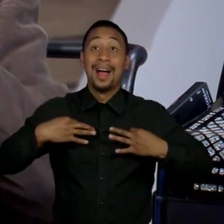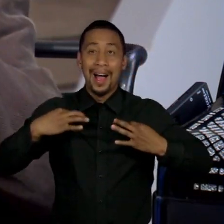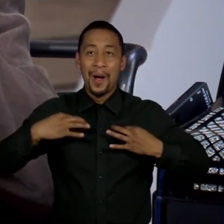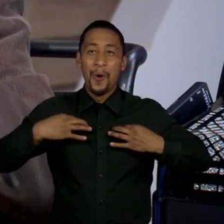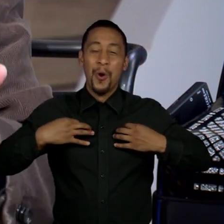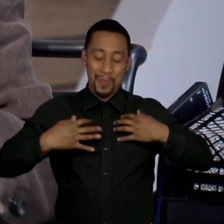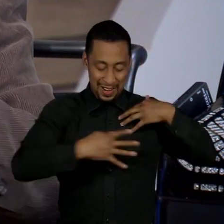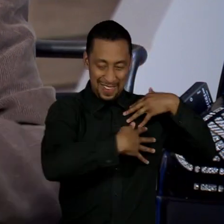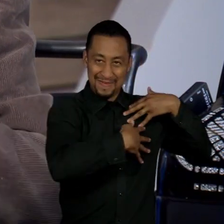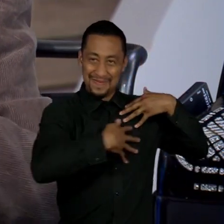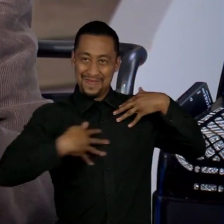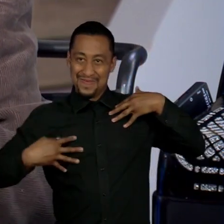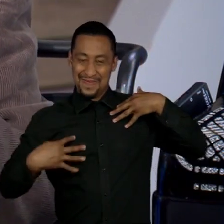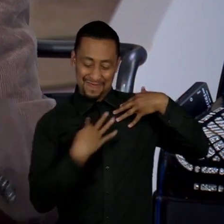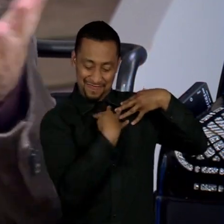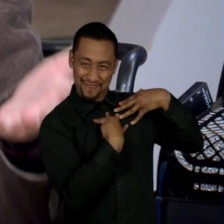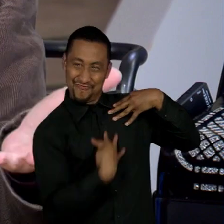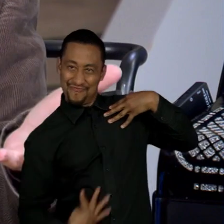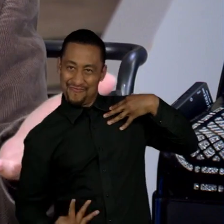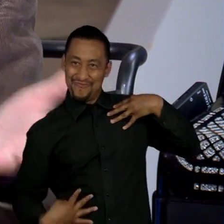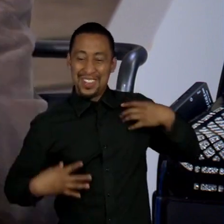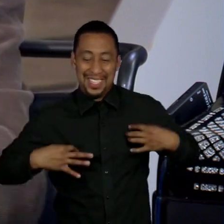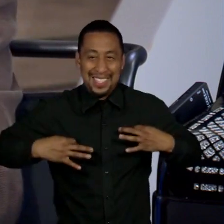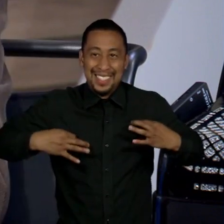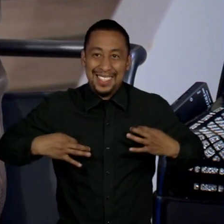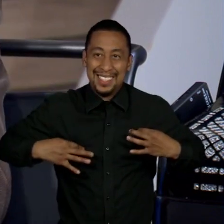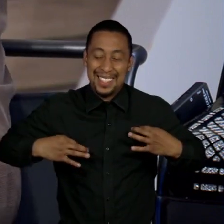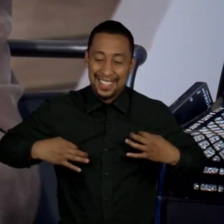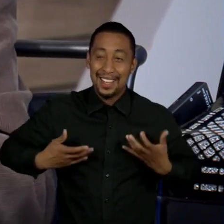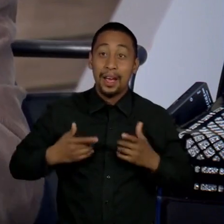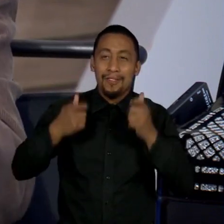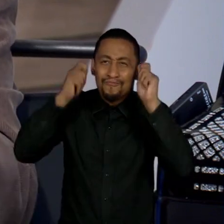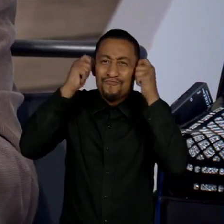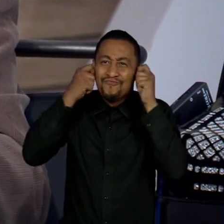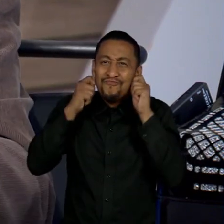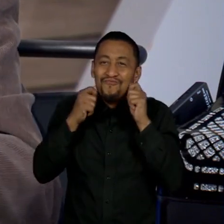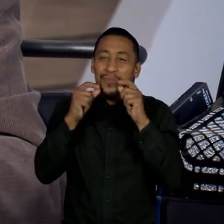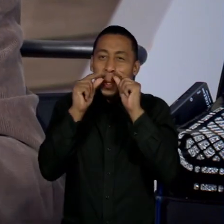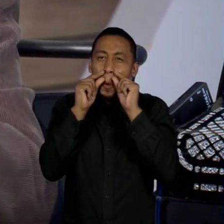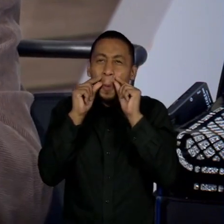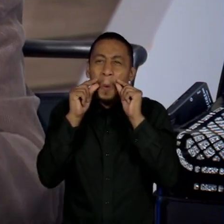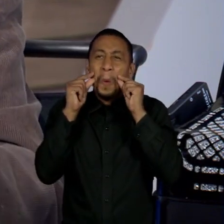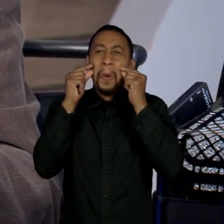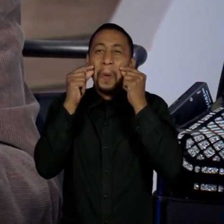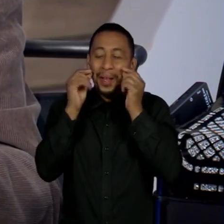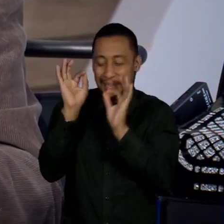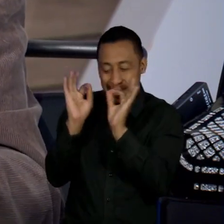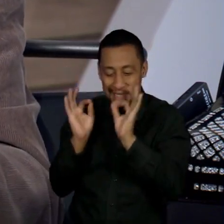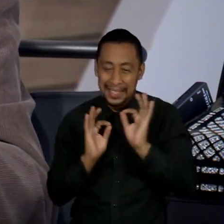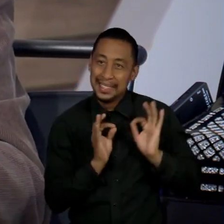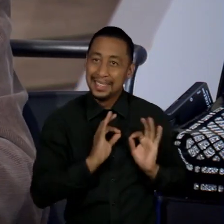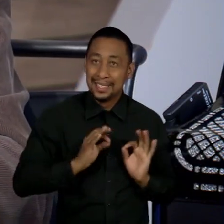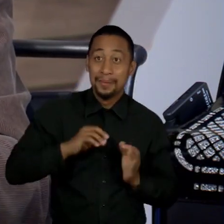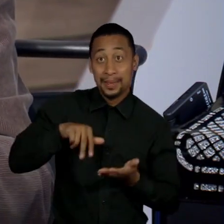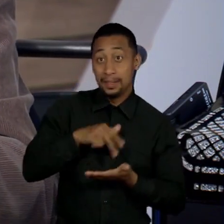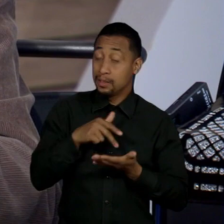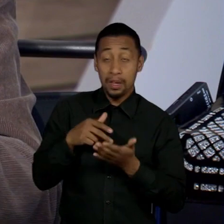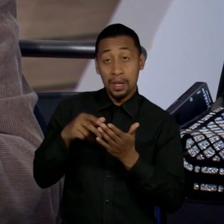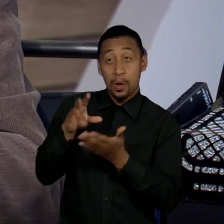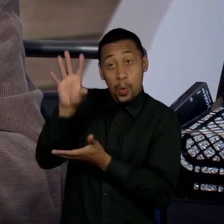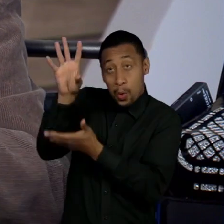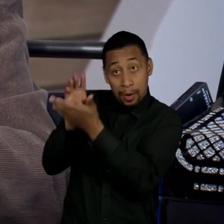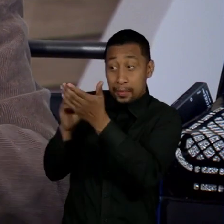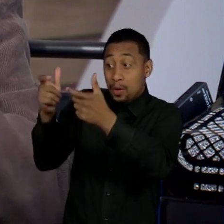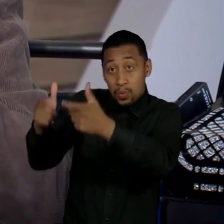lá é de matuto, como a gente chama, né? Nós não somos caipiras, somos matuto, né? Eu sou de Pernambuco, a gente, lá como professor do